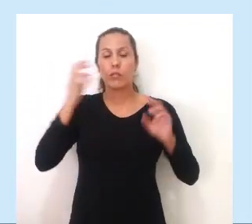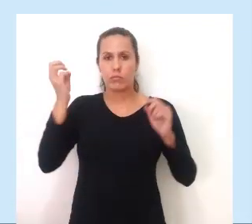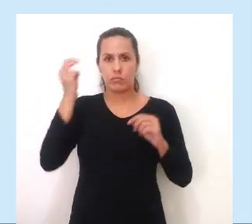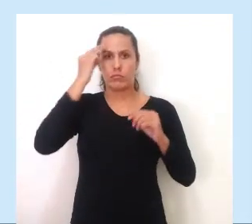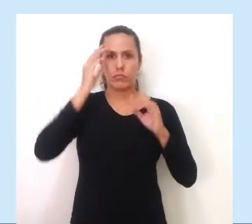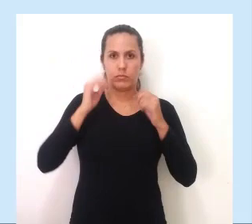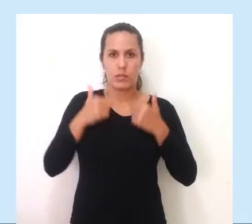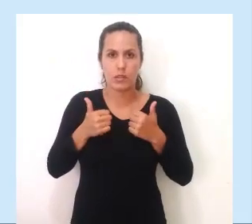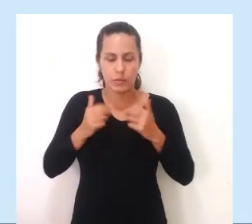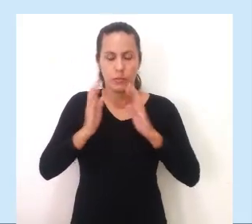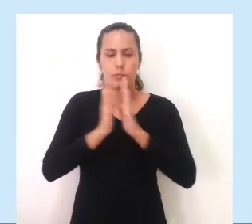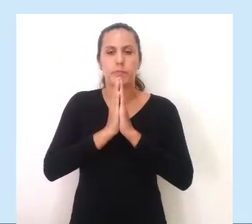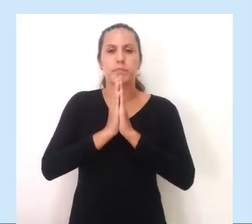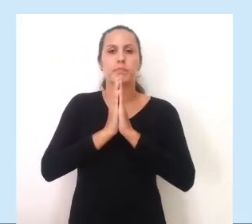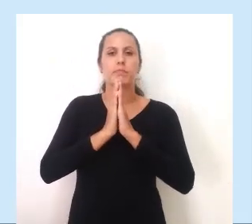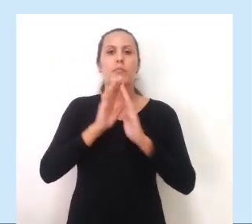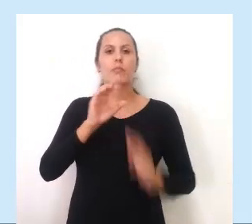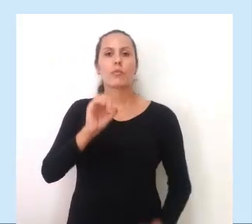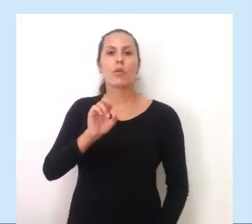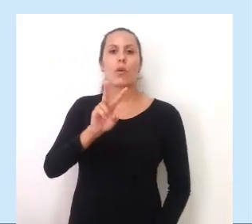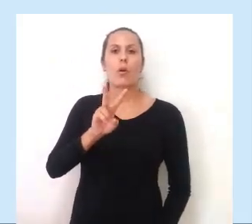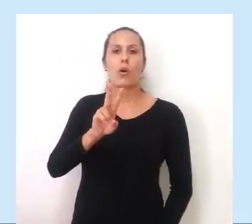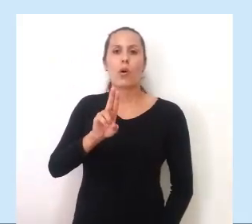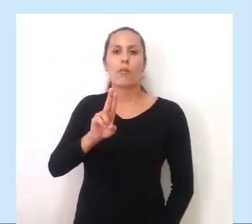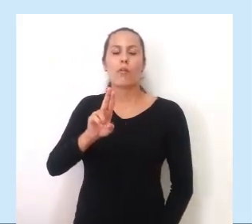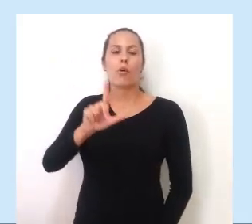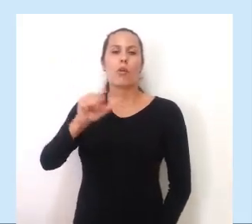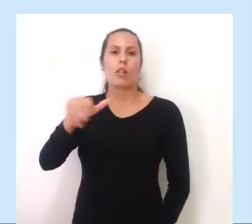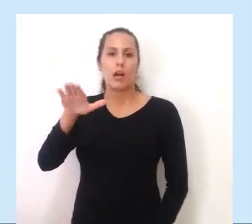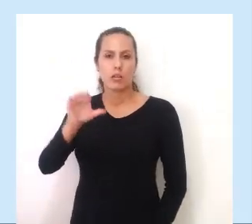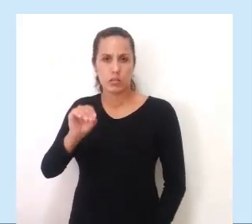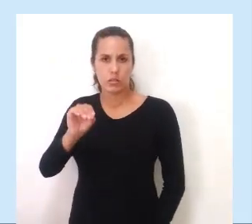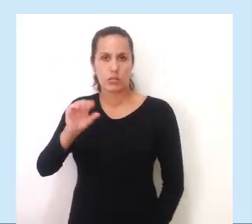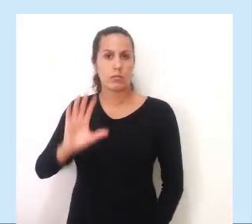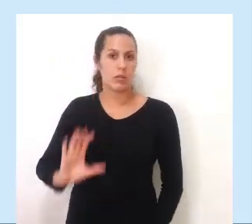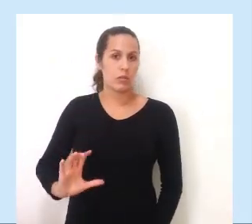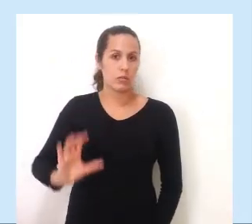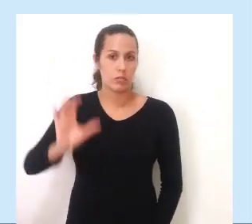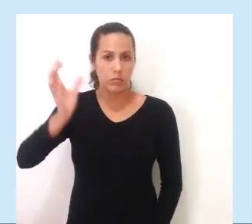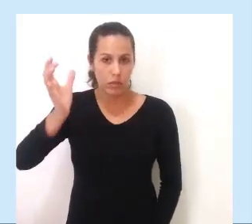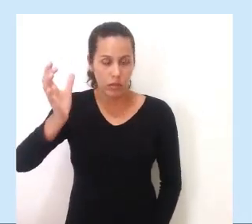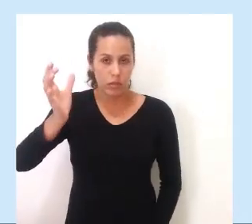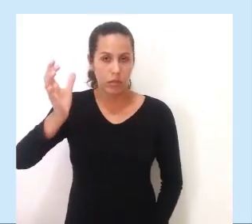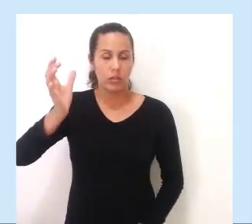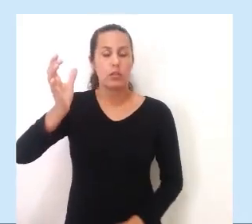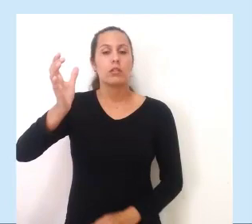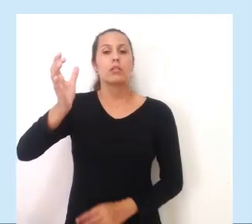vamos rimar isso. A ovulação ocorre 14